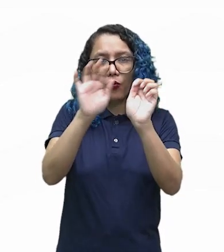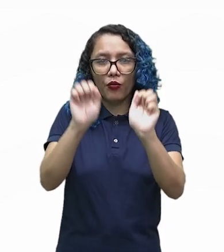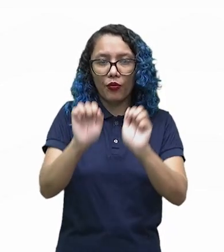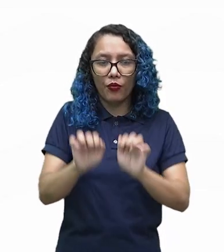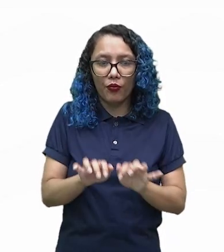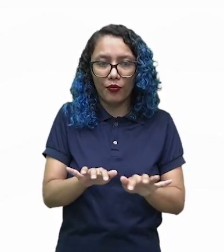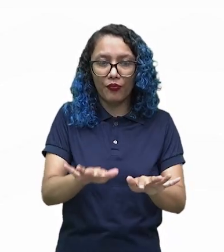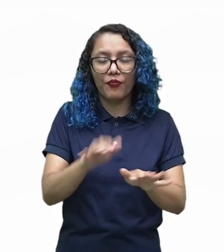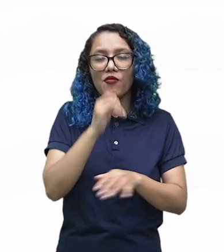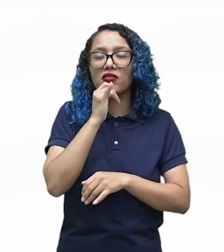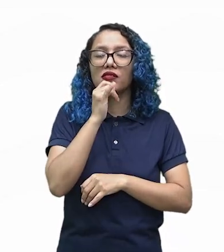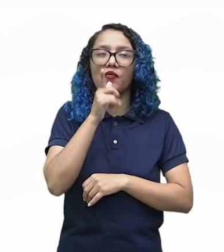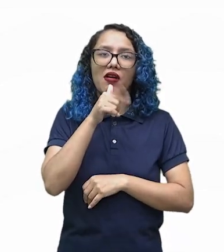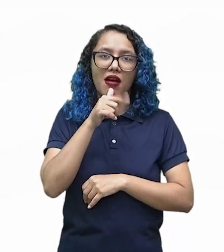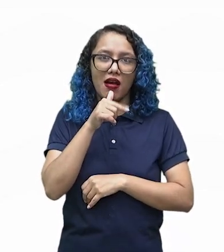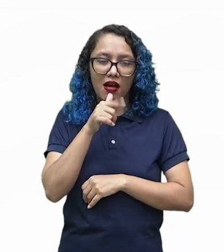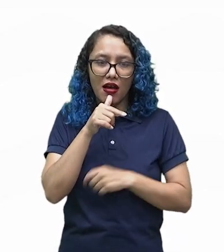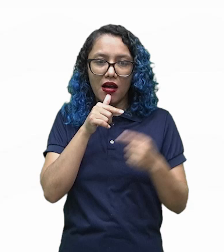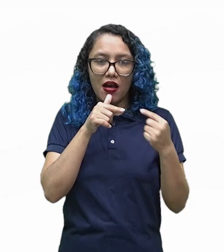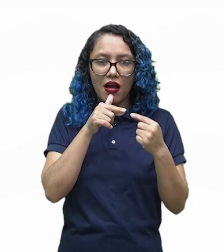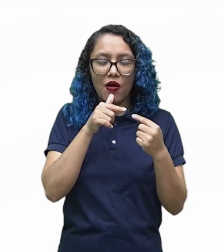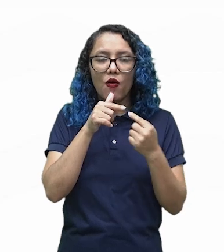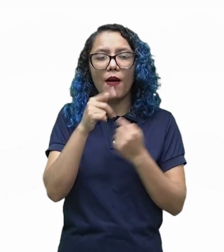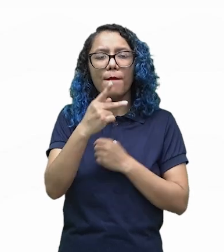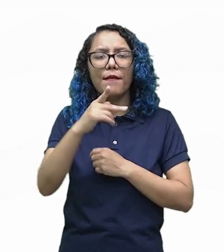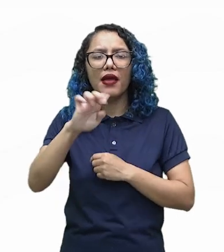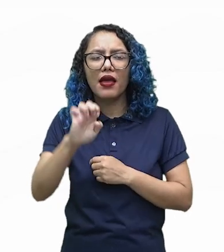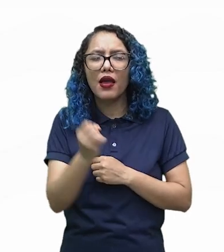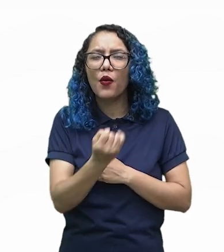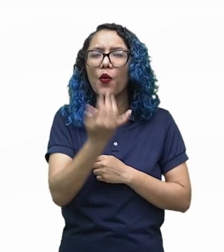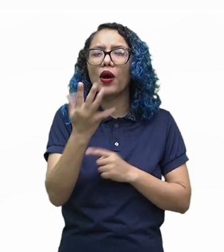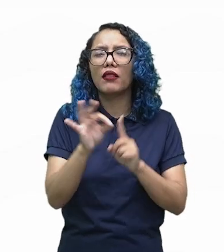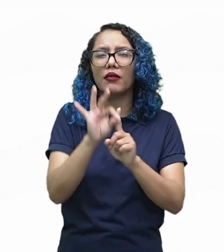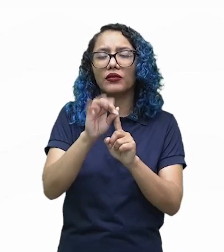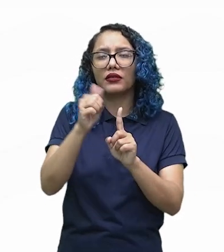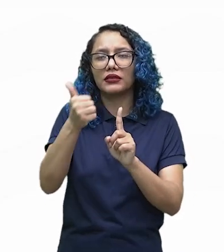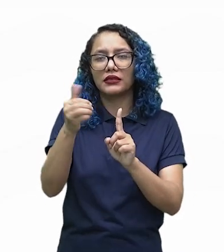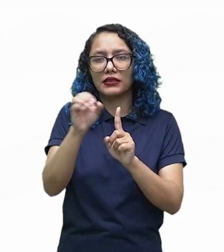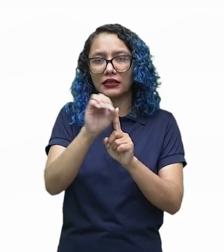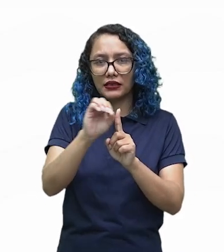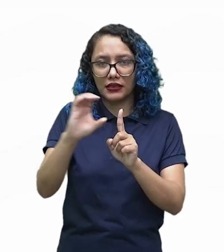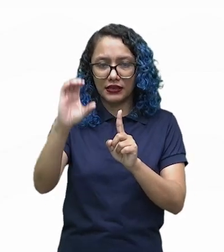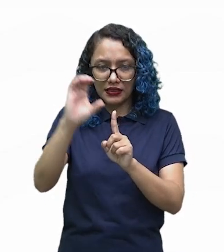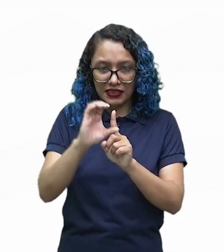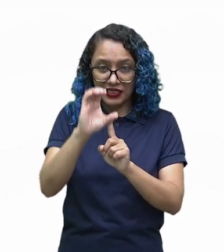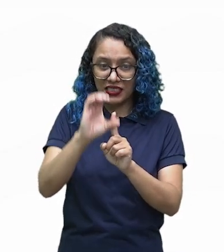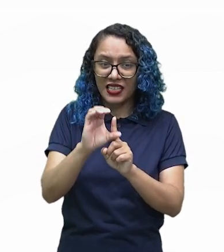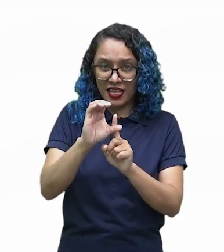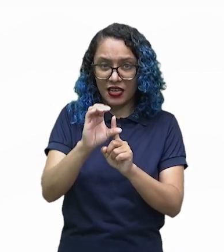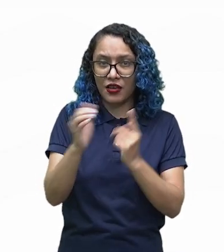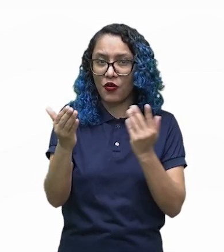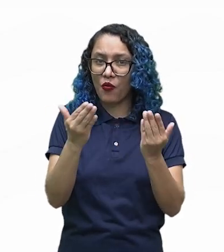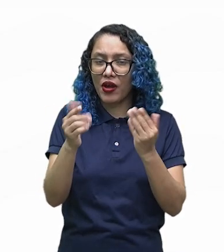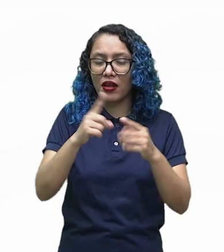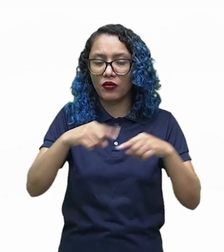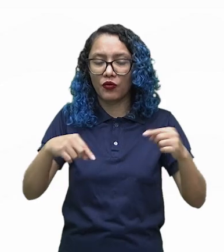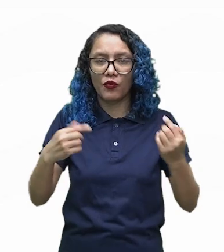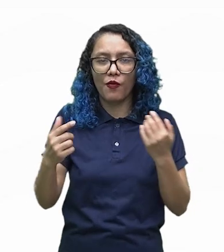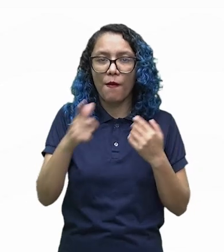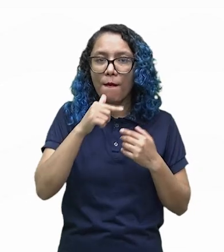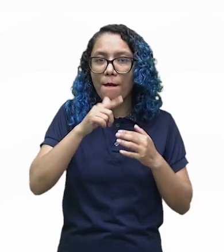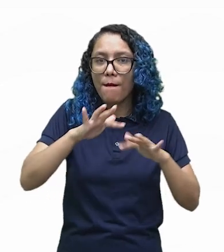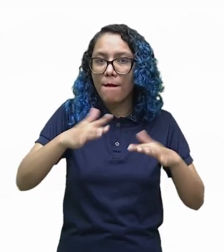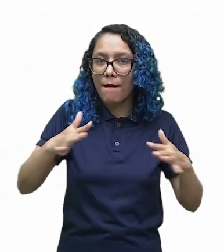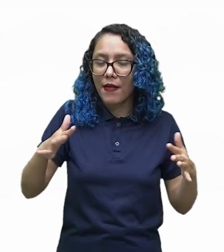água, por exemplo, tem um ponto de ebulição de 100 graus Celsius ao nível do mar. Isso significa